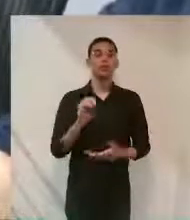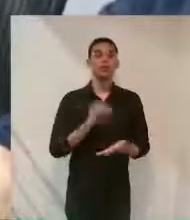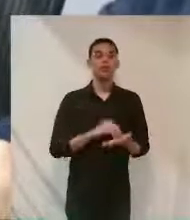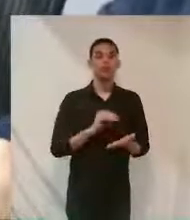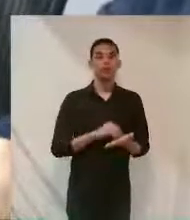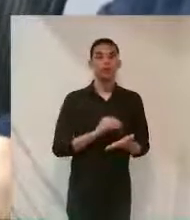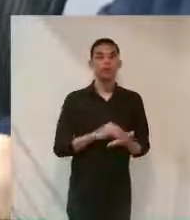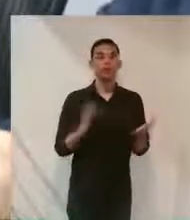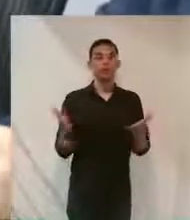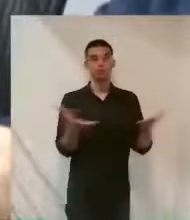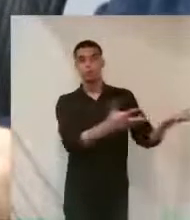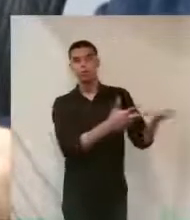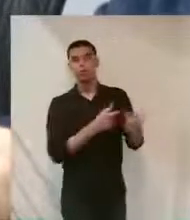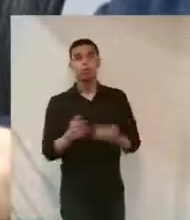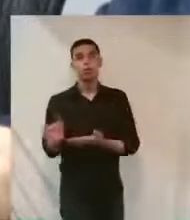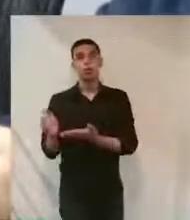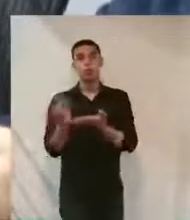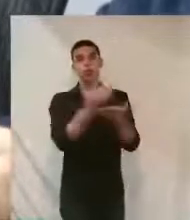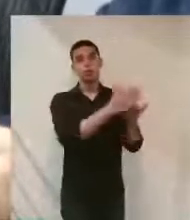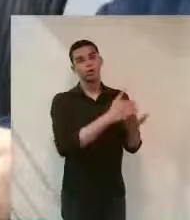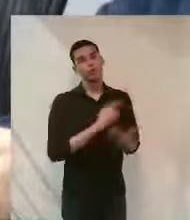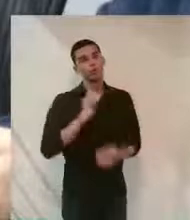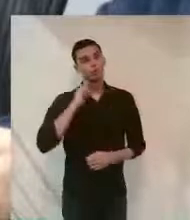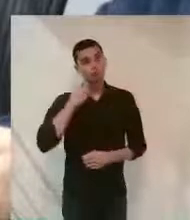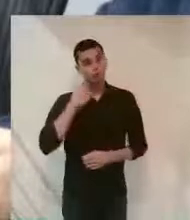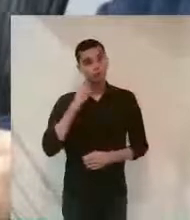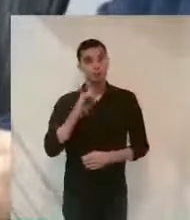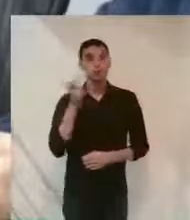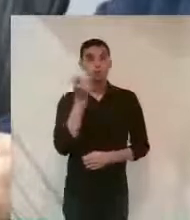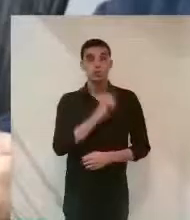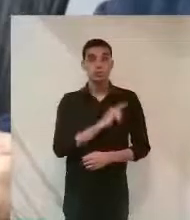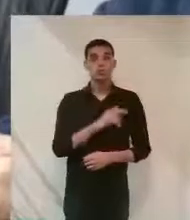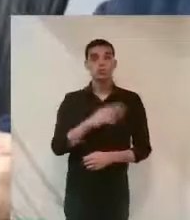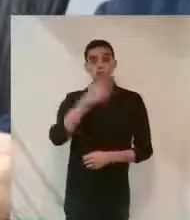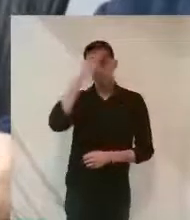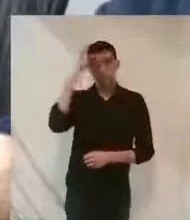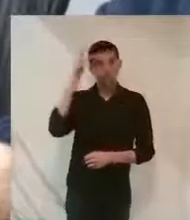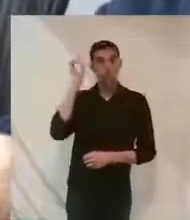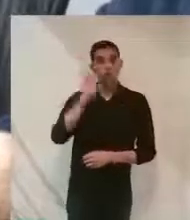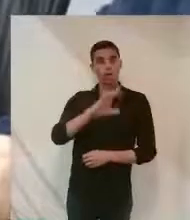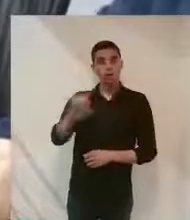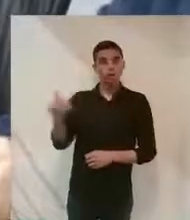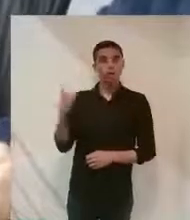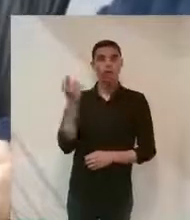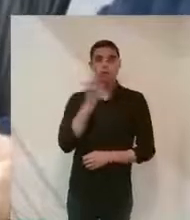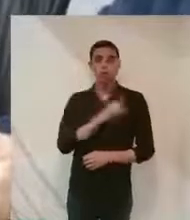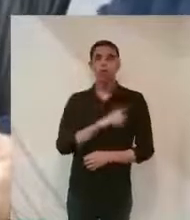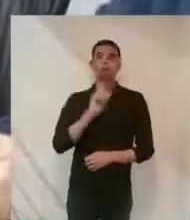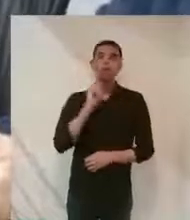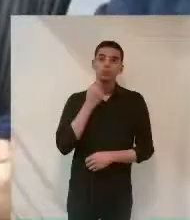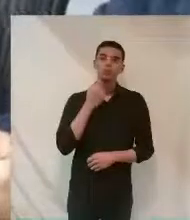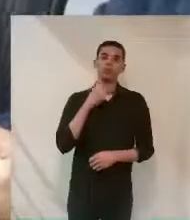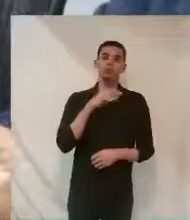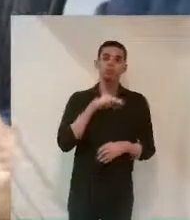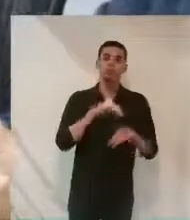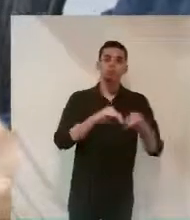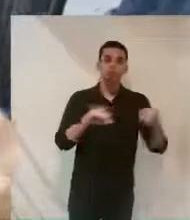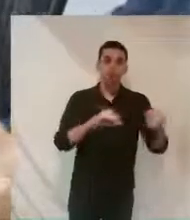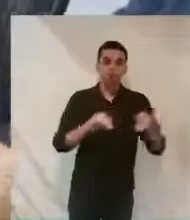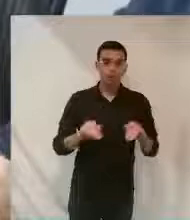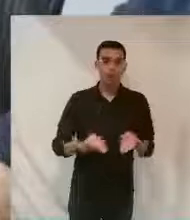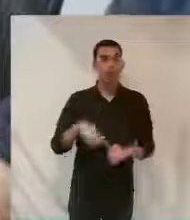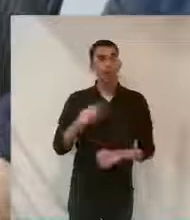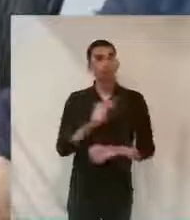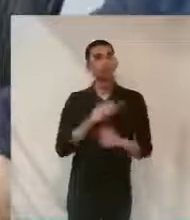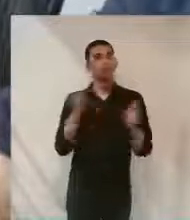maior problema está na triagem. Se a gente conseguir separar aquelas 27 milhões de toneladas, a gente conseguiria... Não